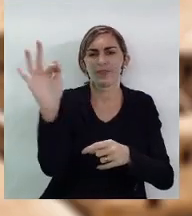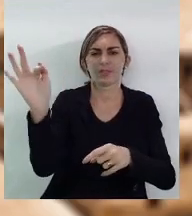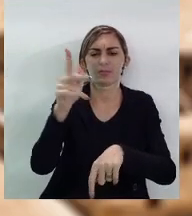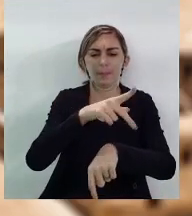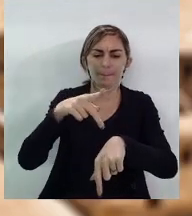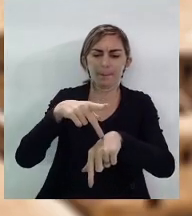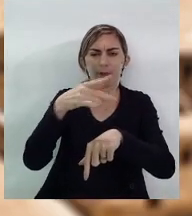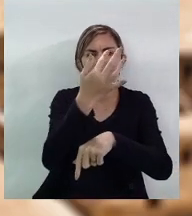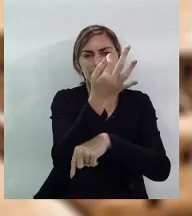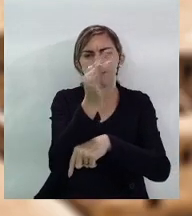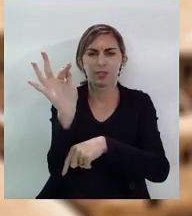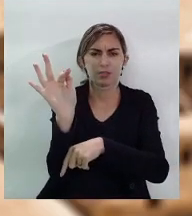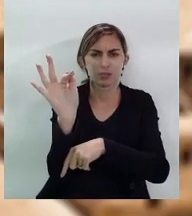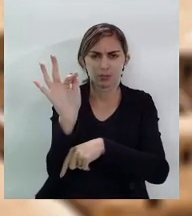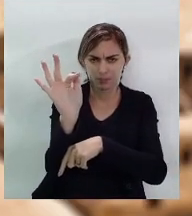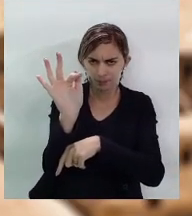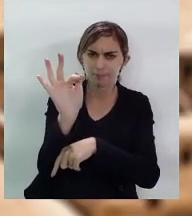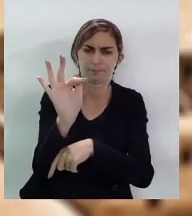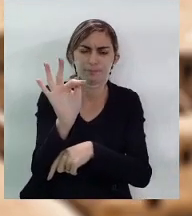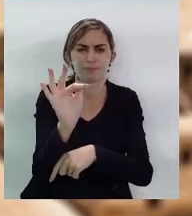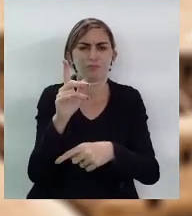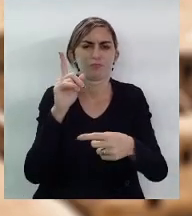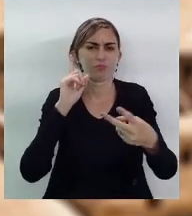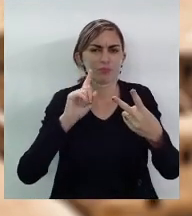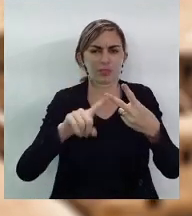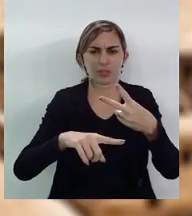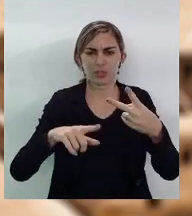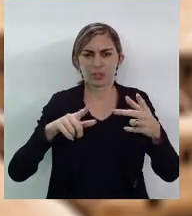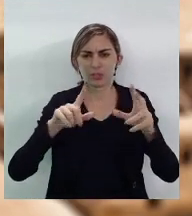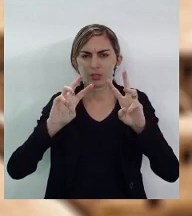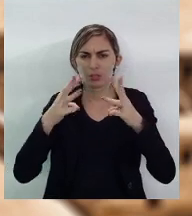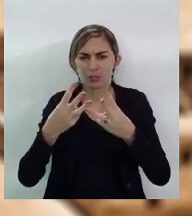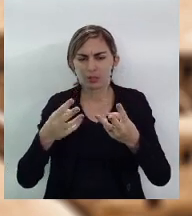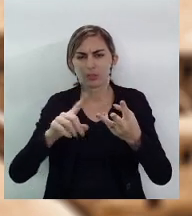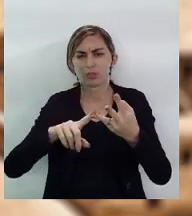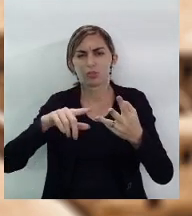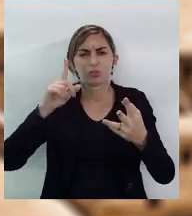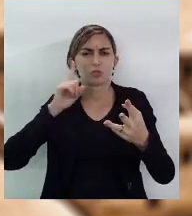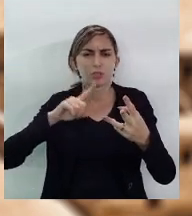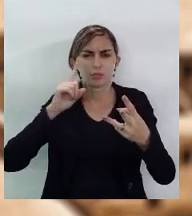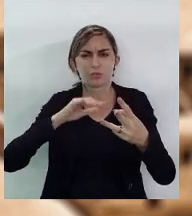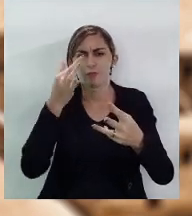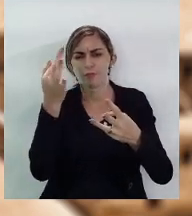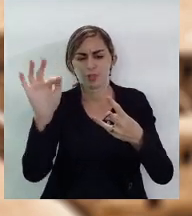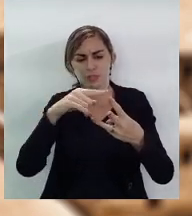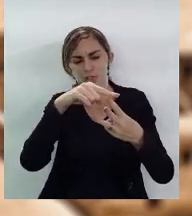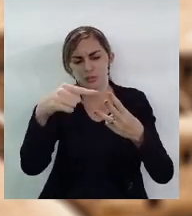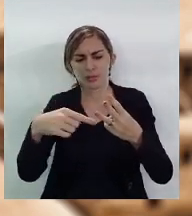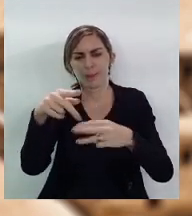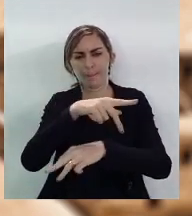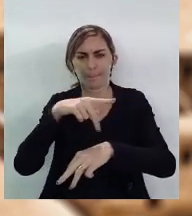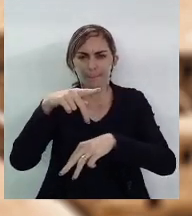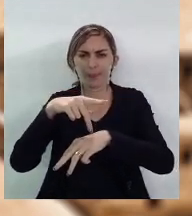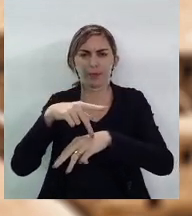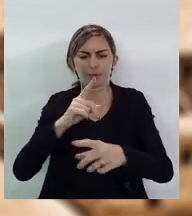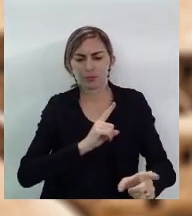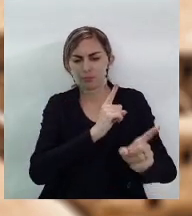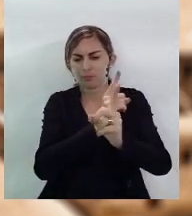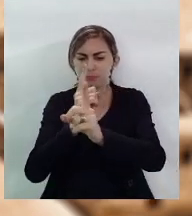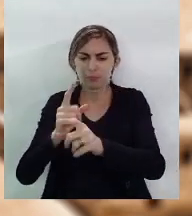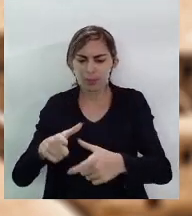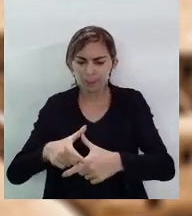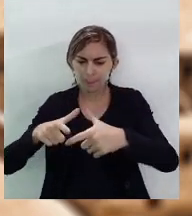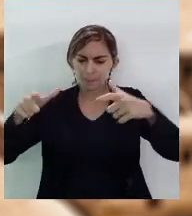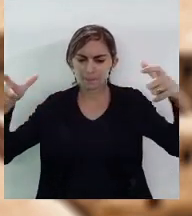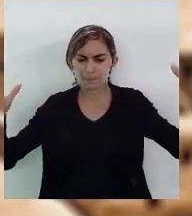para mim, nós temos Israel, Estados Unidos e na França. Vejam só, grandes países que nós encontramos a